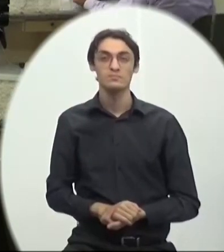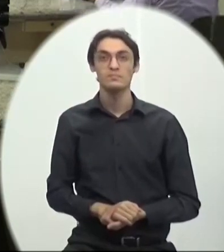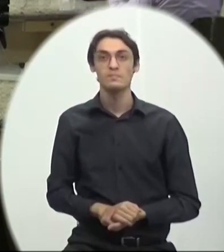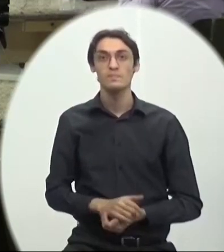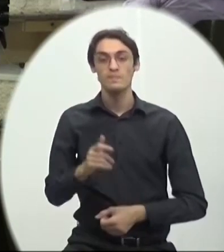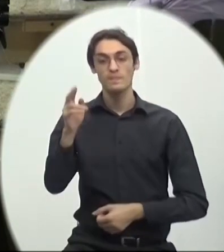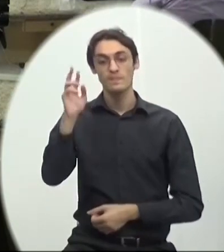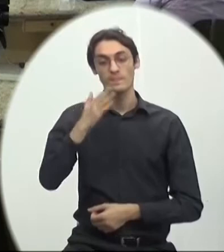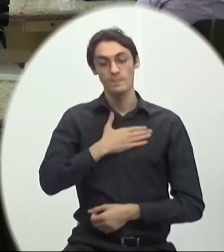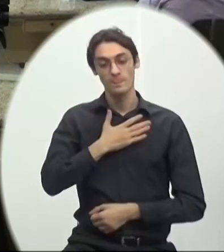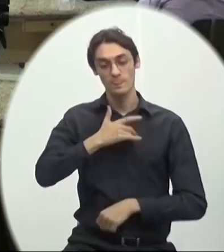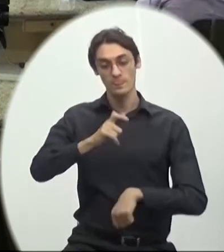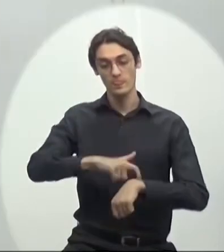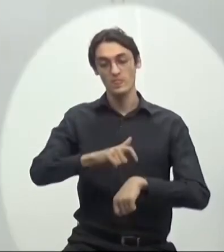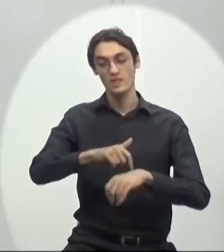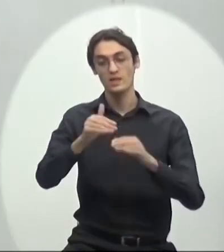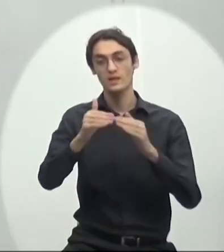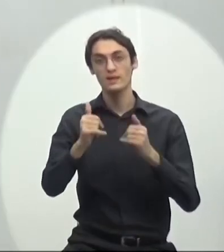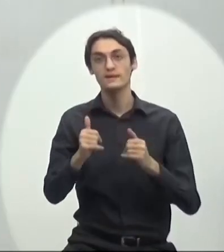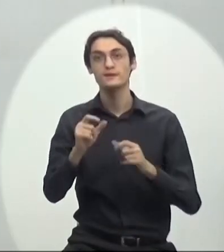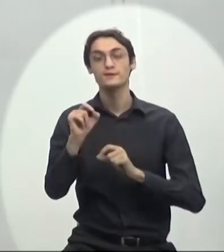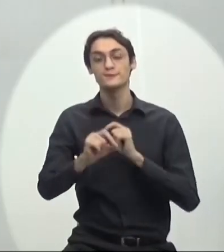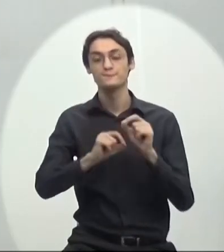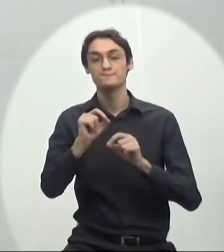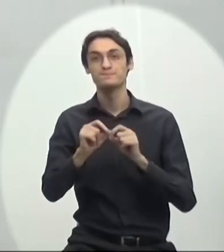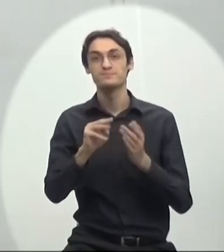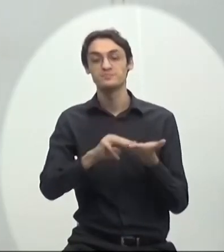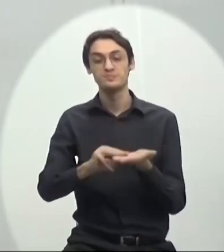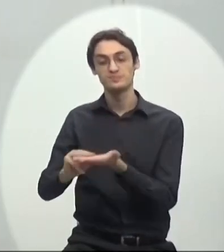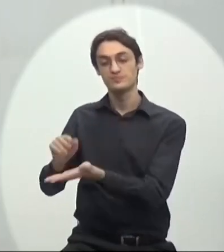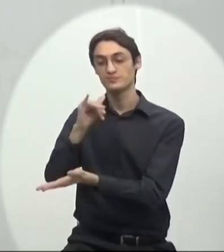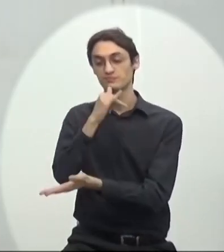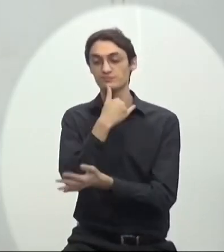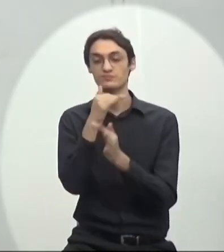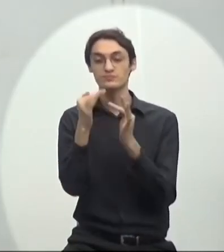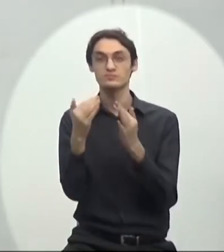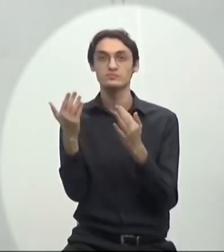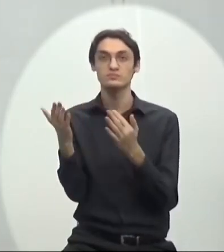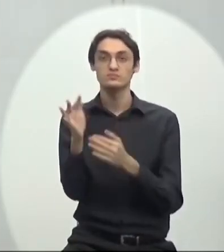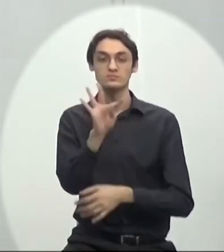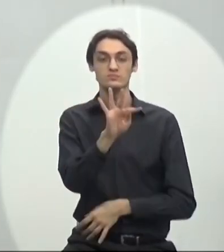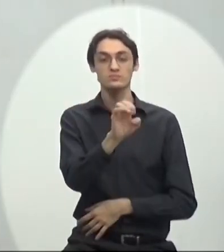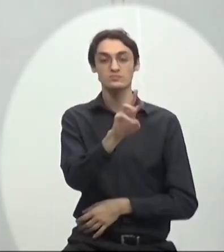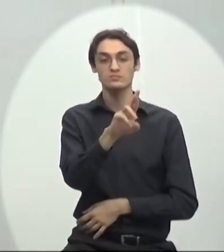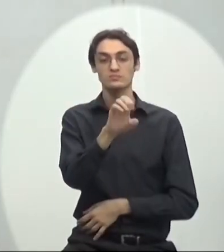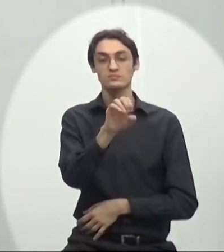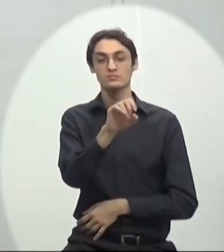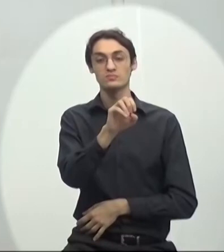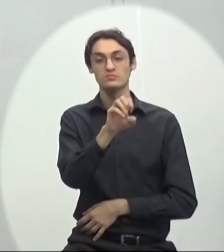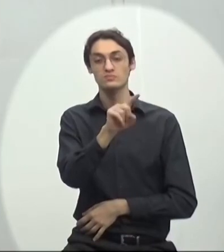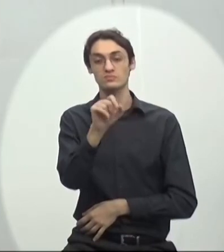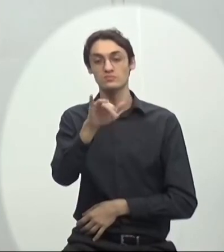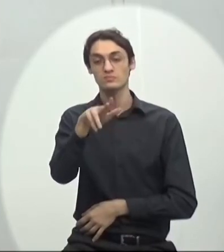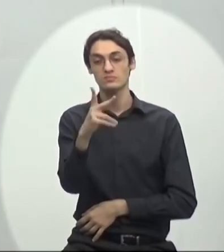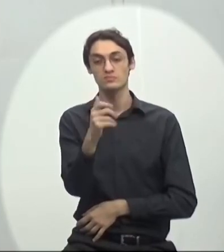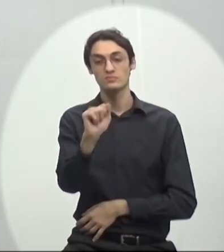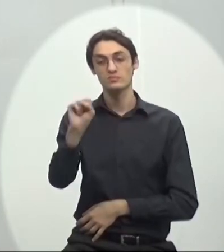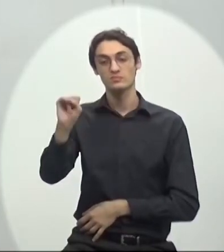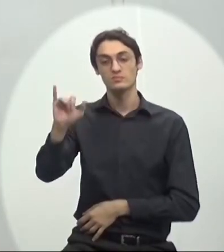Senhor presidente, a minha questão de ordem é só pedido para mandar mensagem de condolência para Terezinha Silva, lá da nossa